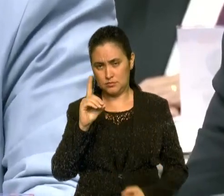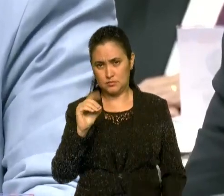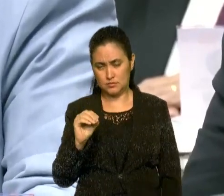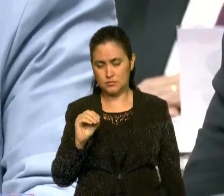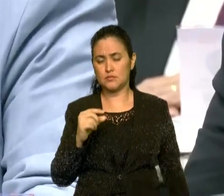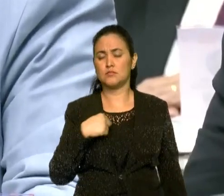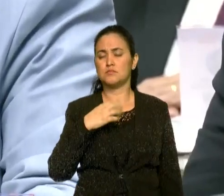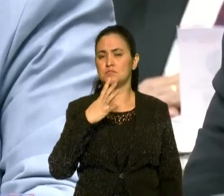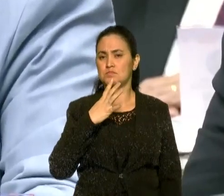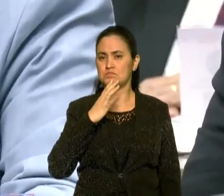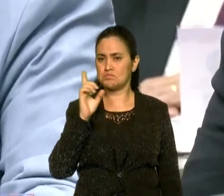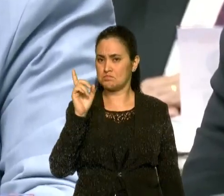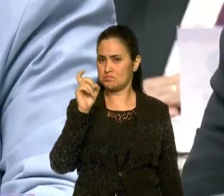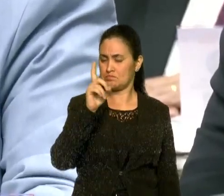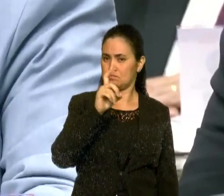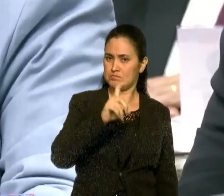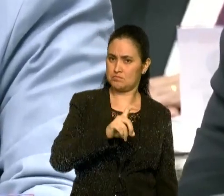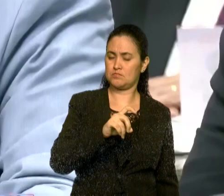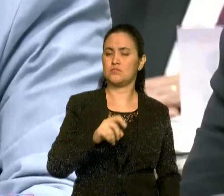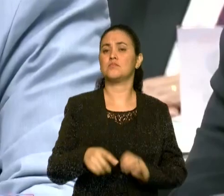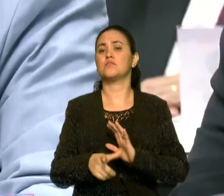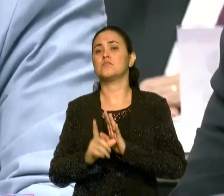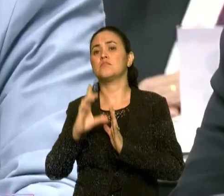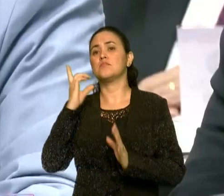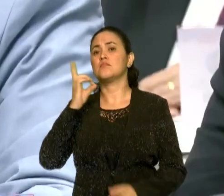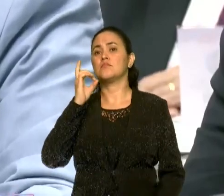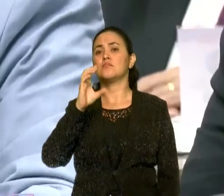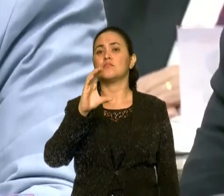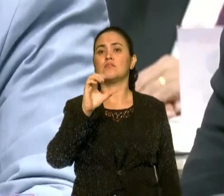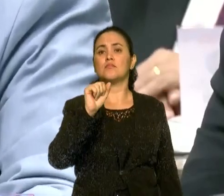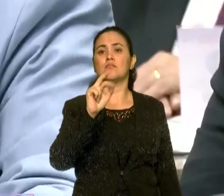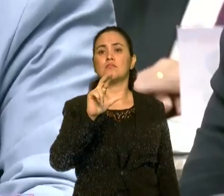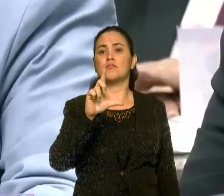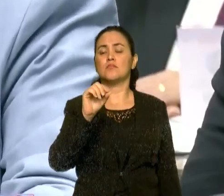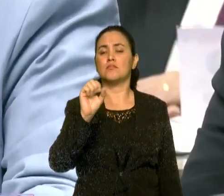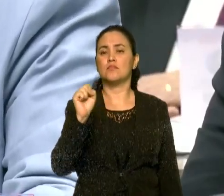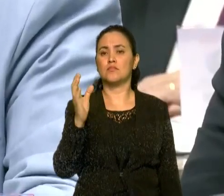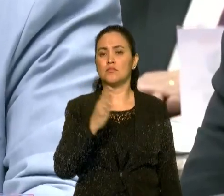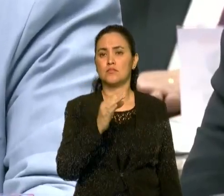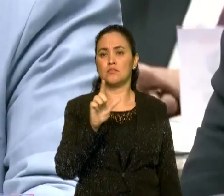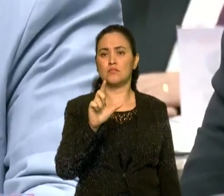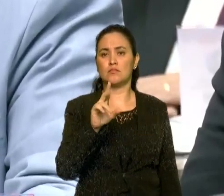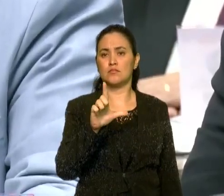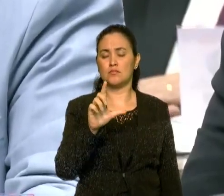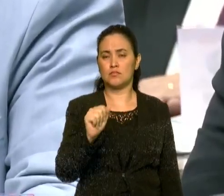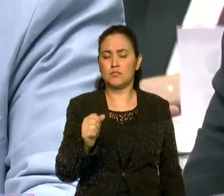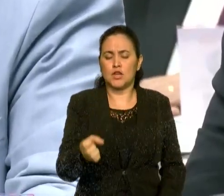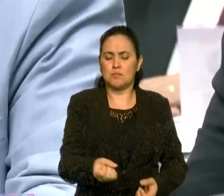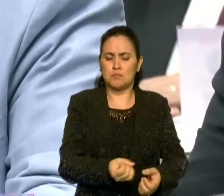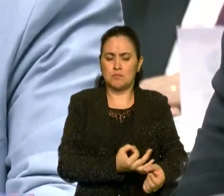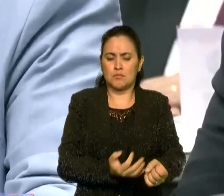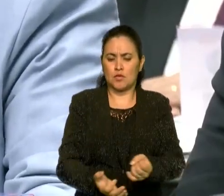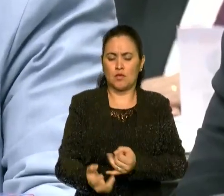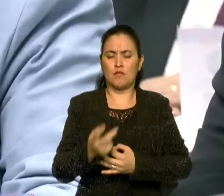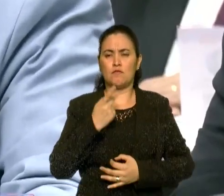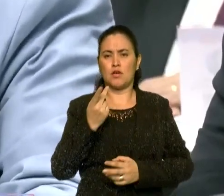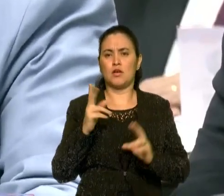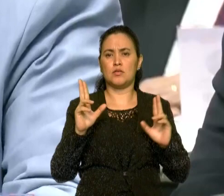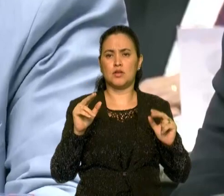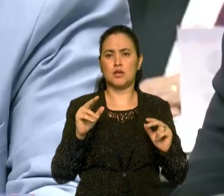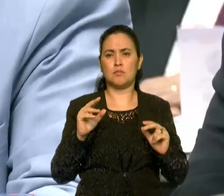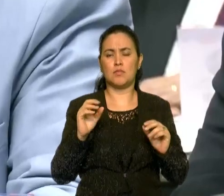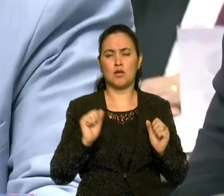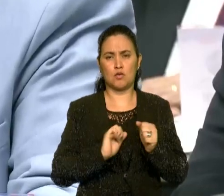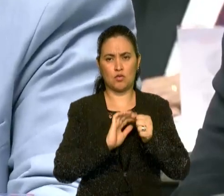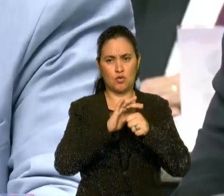pouco, o deputado Carlos Lula se emocionando sobre a questão da Covid. Da Covid-19, eu sei o quanto foi